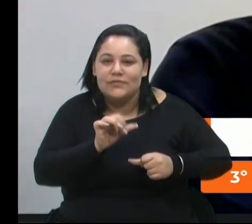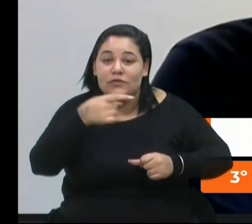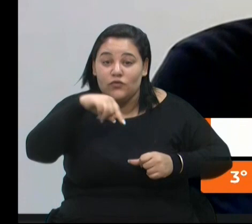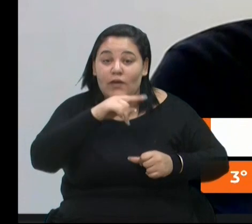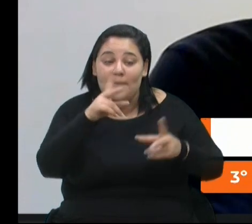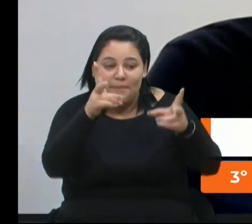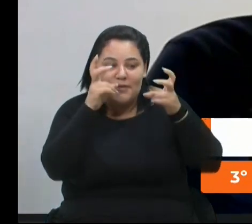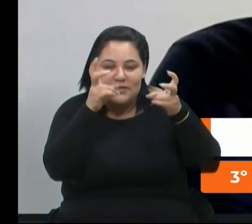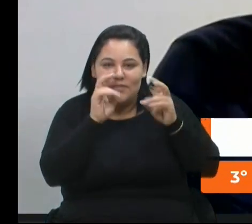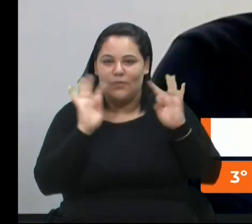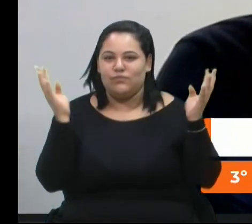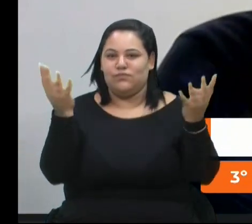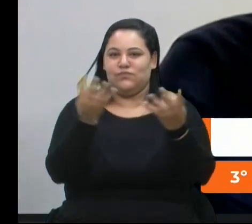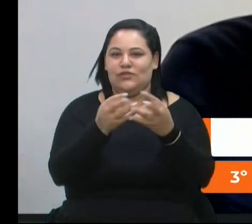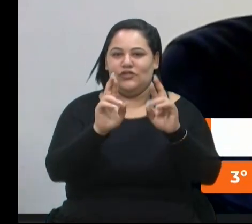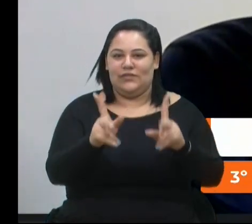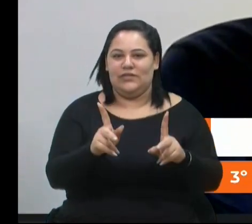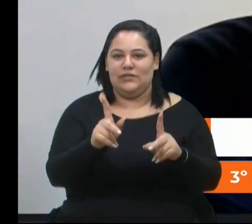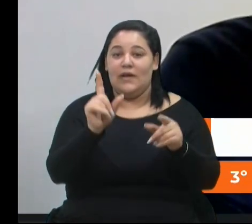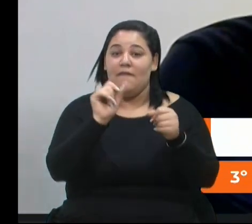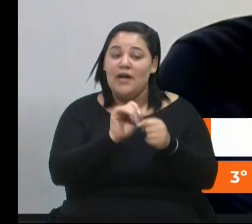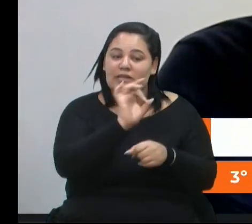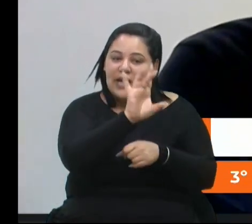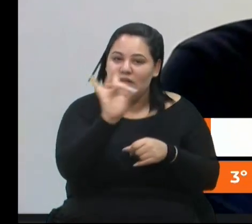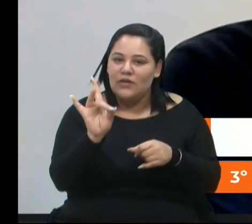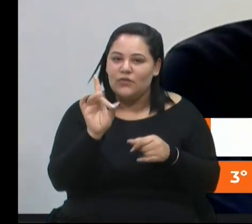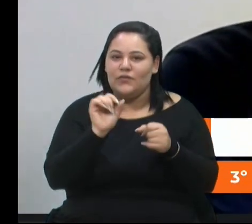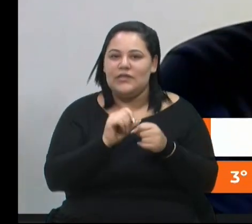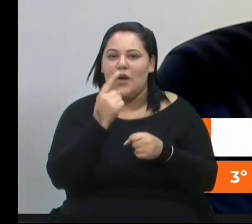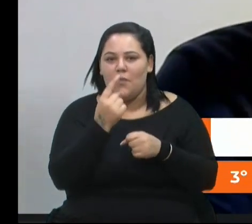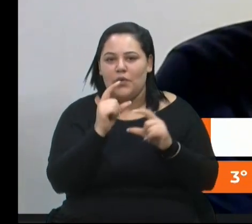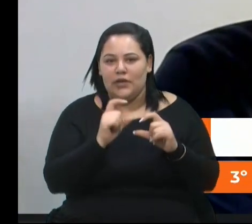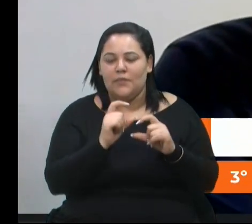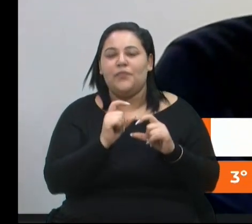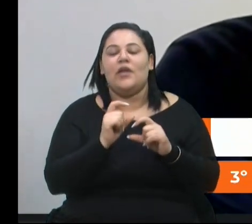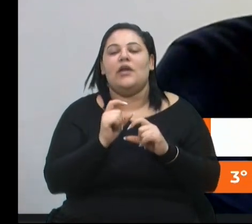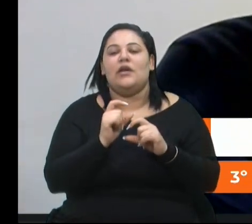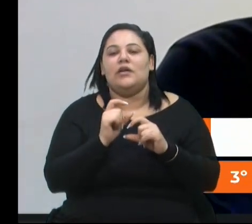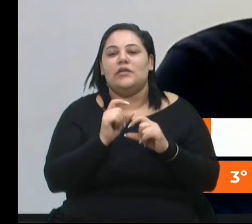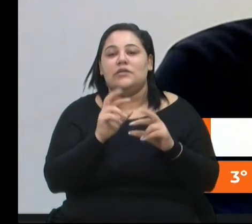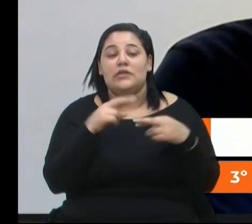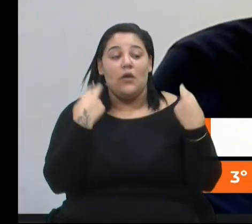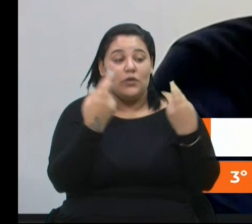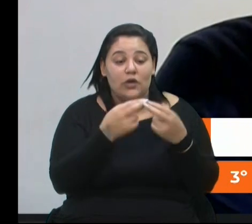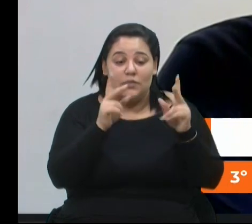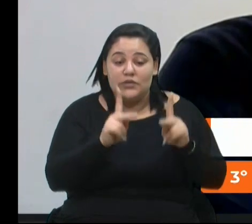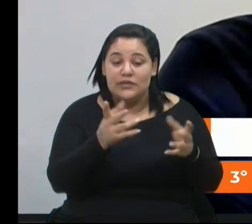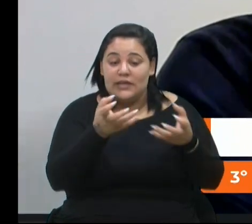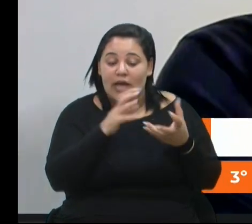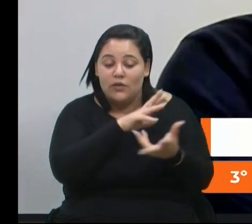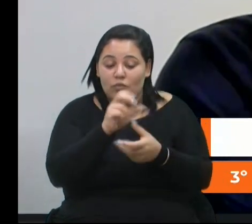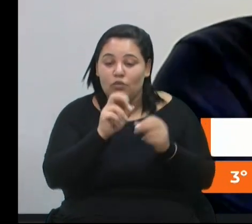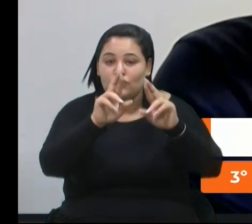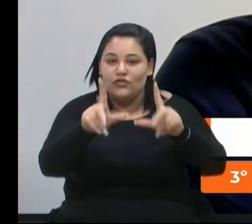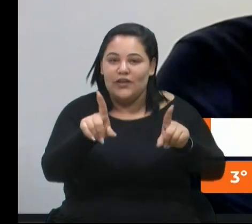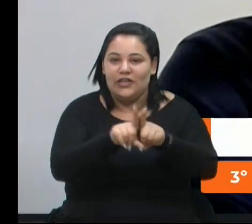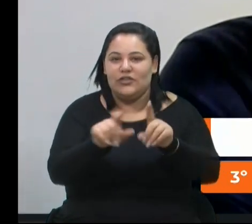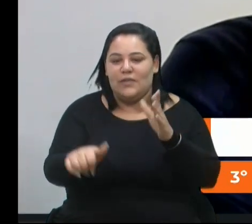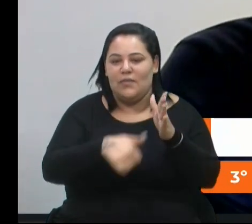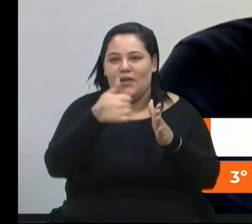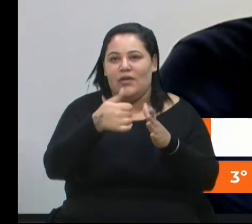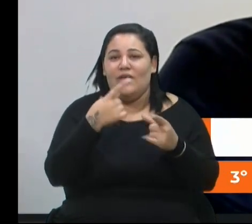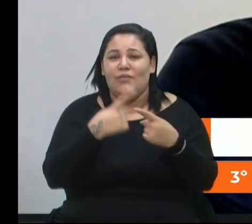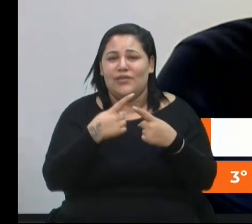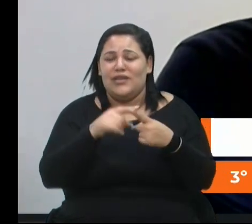redor. Então, faça você a sua parte, se una com pessoas que também querem um mundo um pouquinho diferente, um pouquinho melhor, porque a gente só